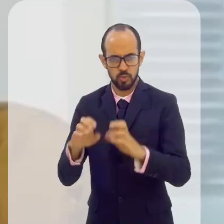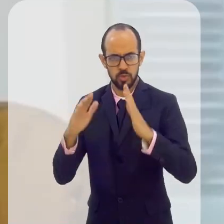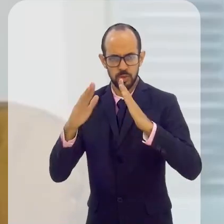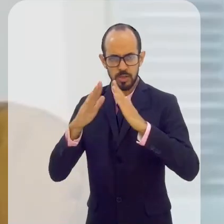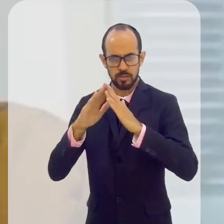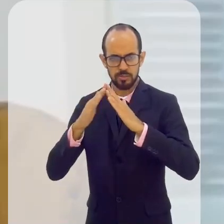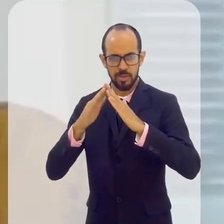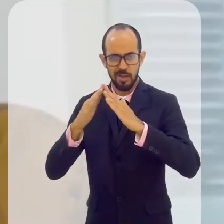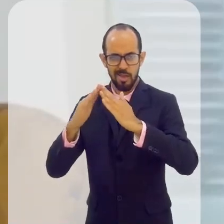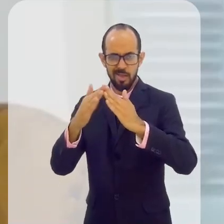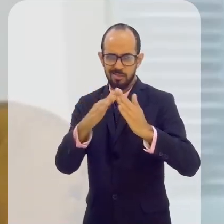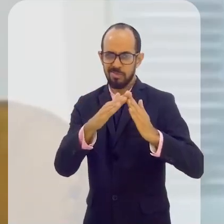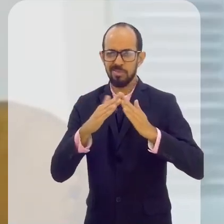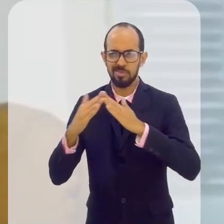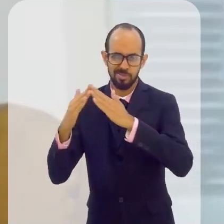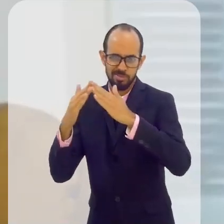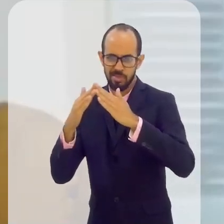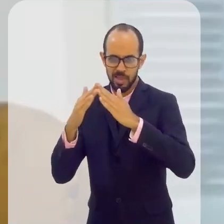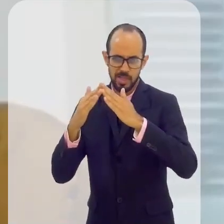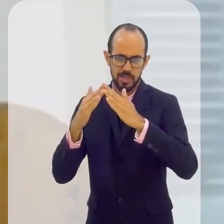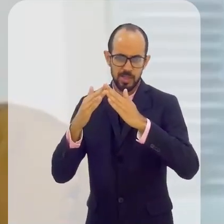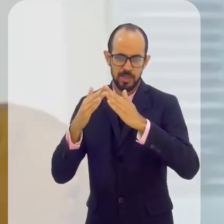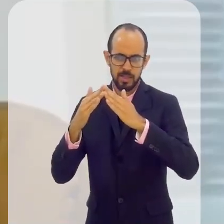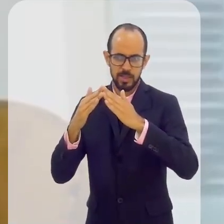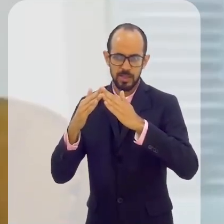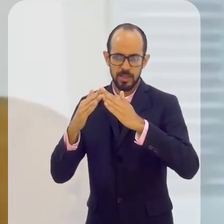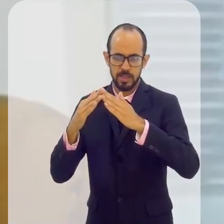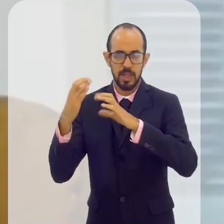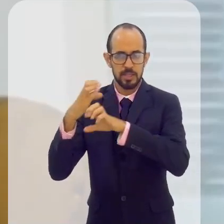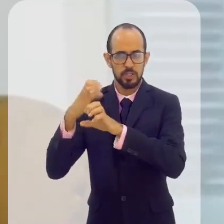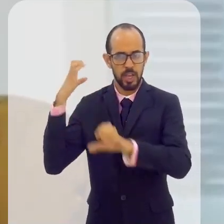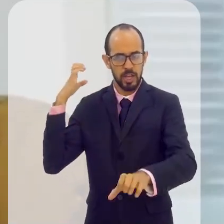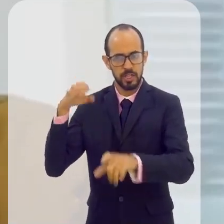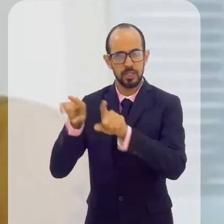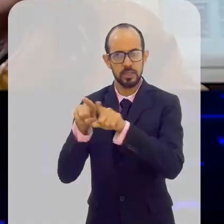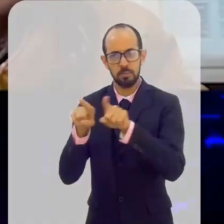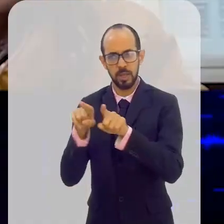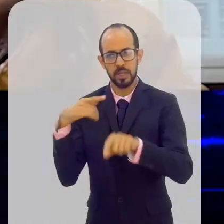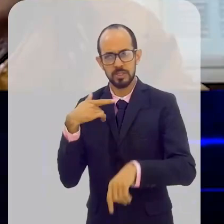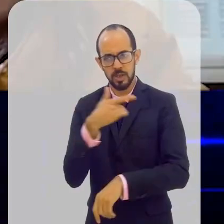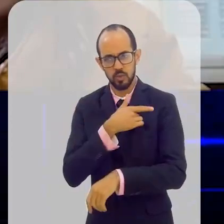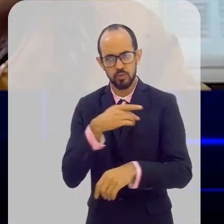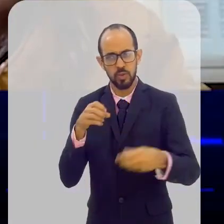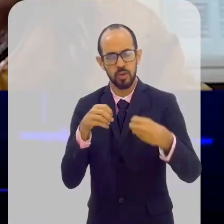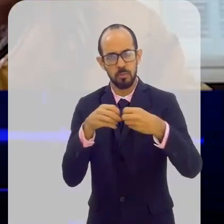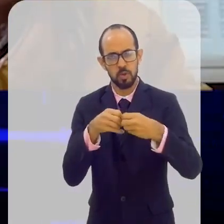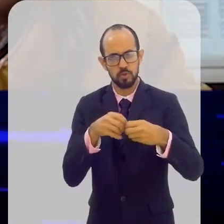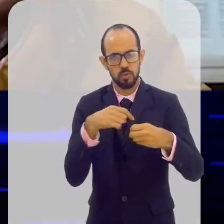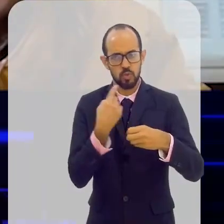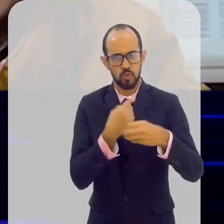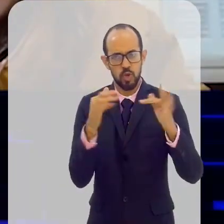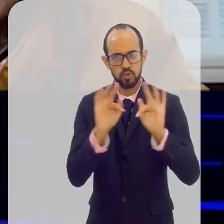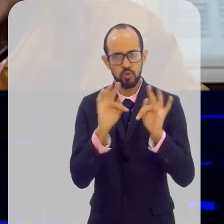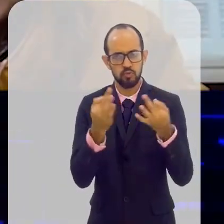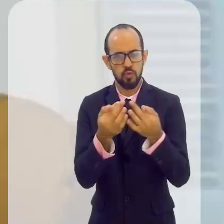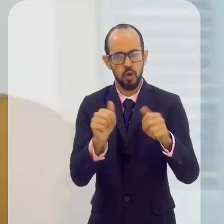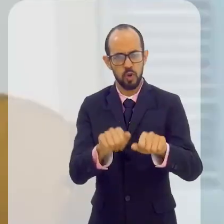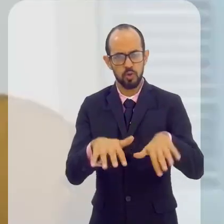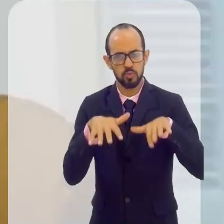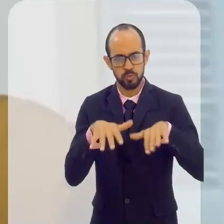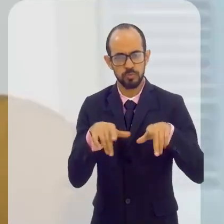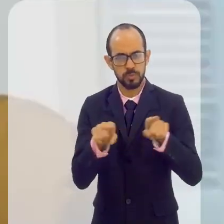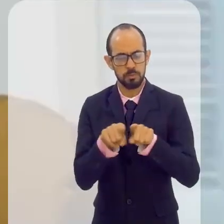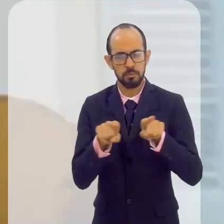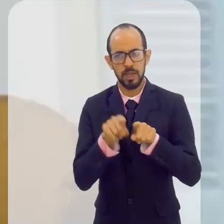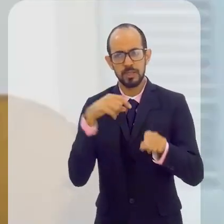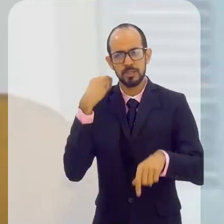estrutura das moradias, com os estudantes da engenharia, os estudantes da saúde, né, que foi o que nos aproximou do fórum, né, foi essa experiência,